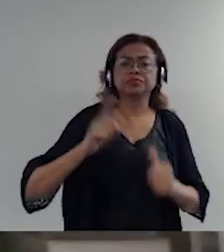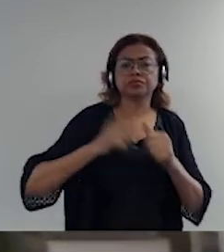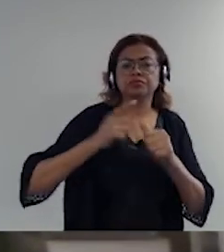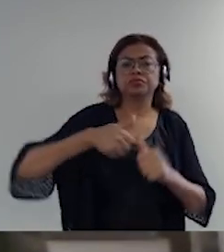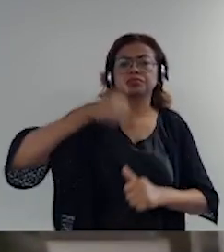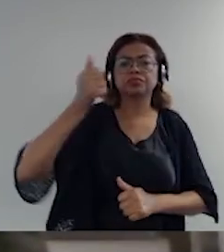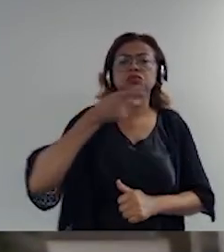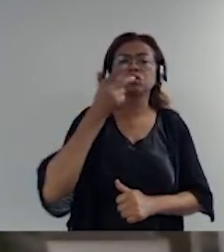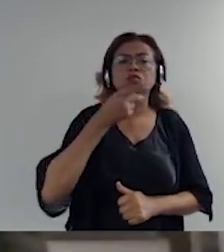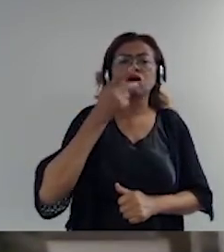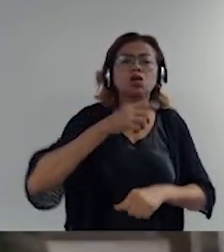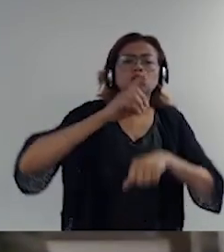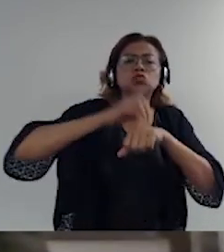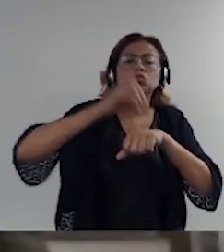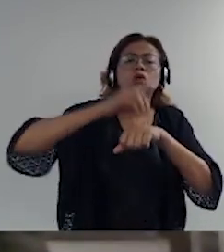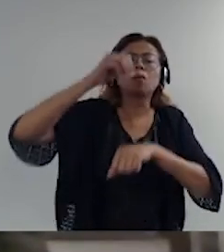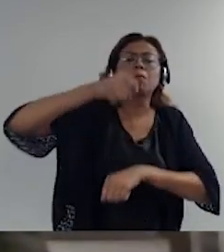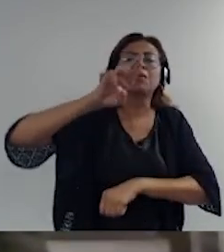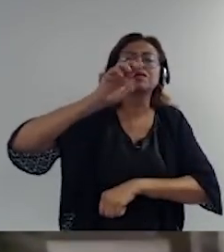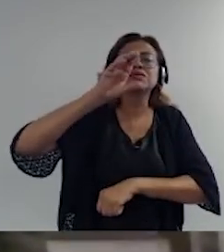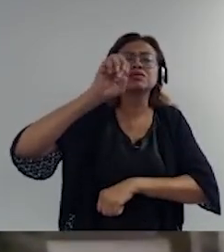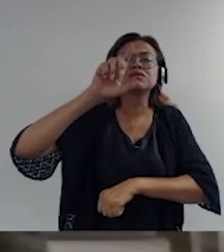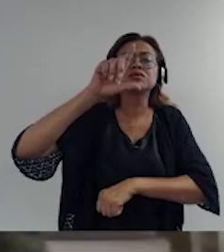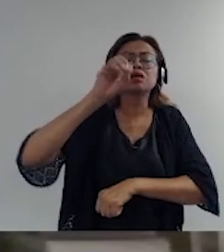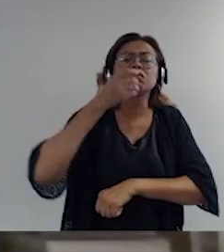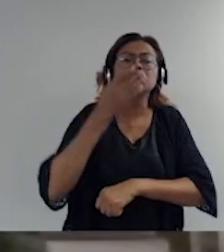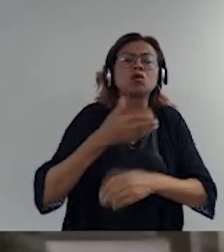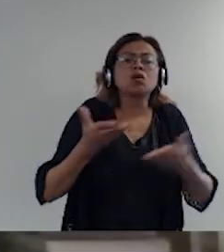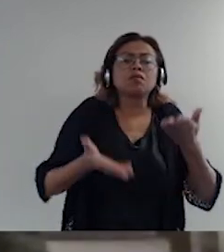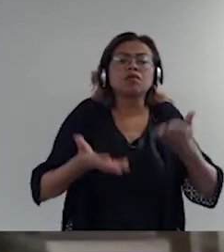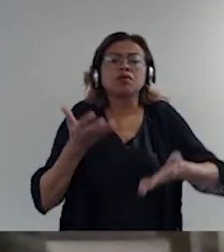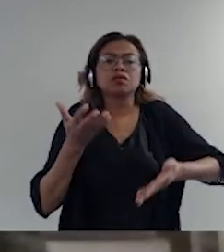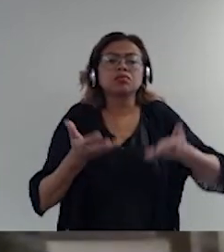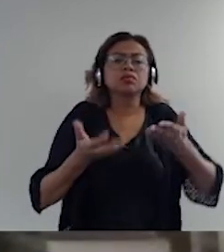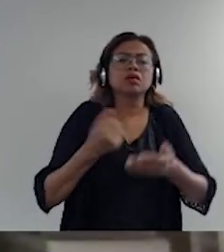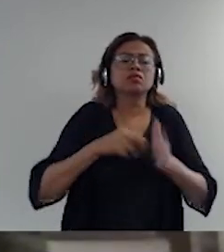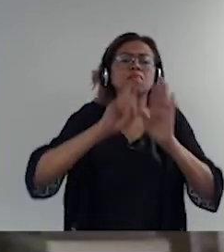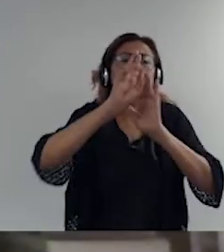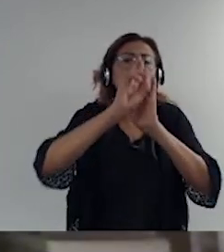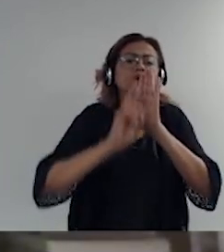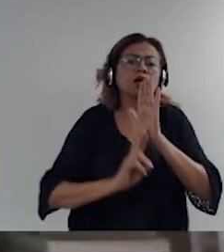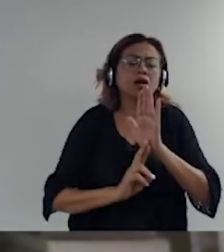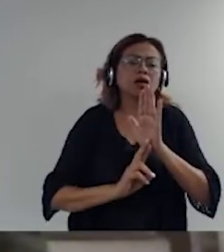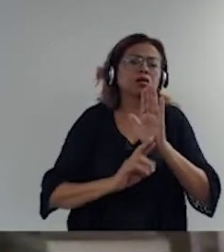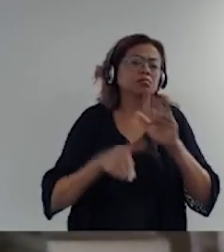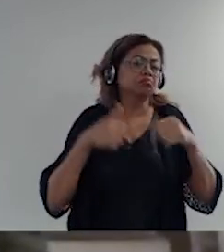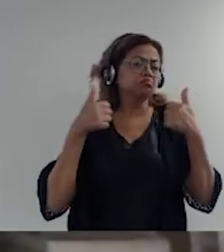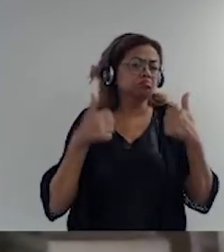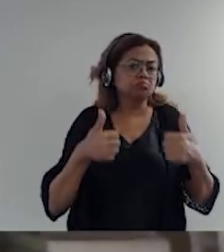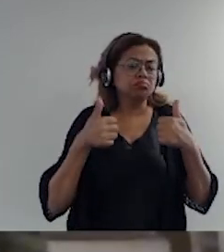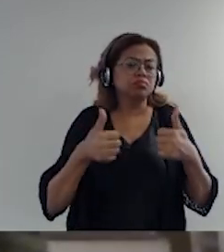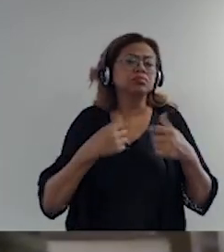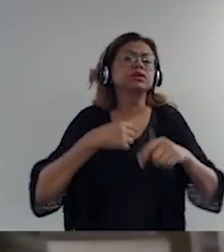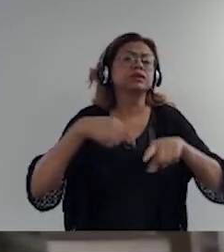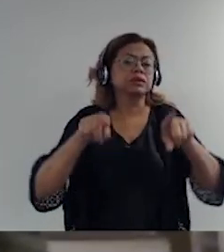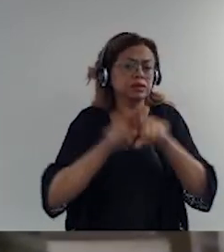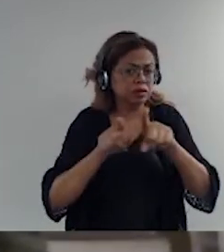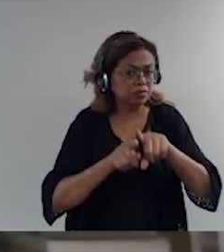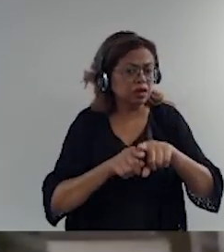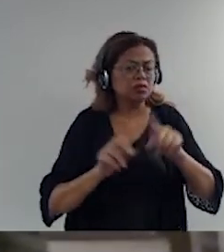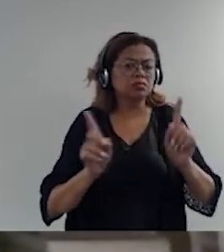doutor Marcelo, a flexibilidade foi a regra de ouro, e, de outro lado, a elogio da transitoriedade, ou